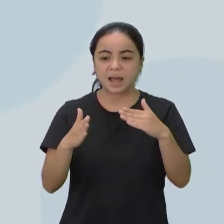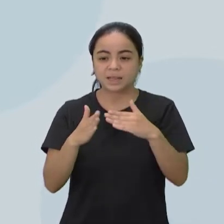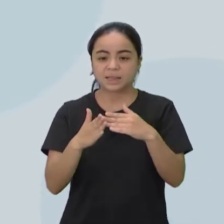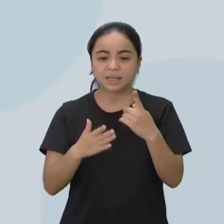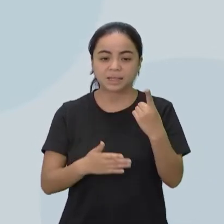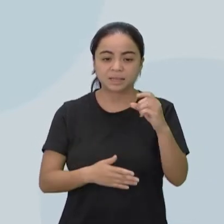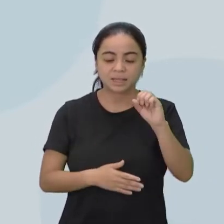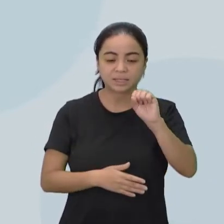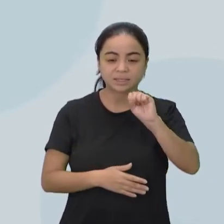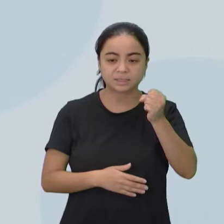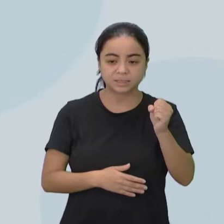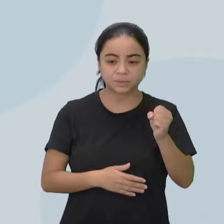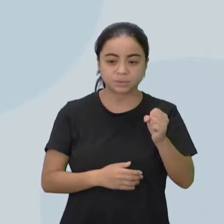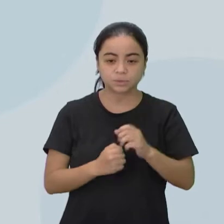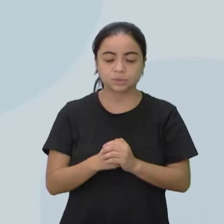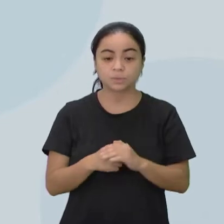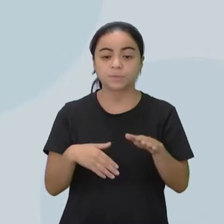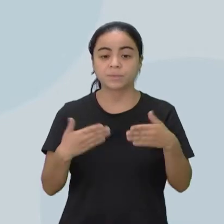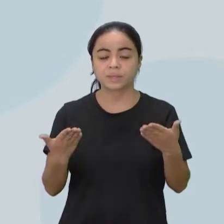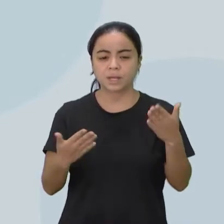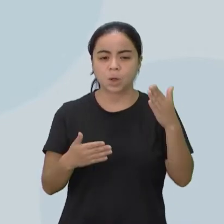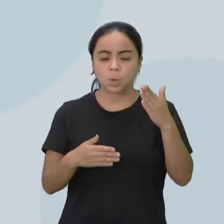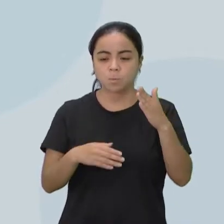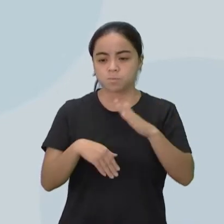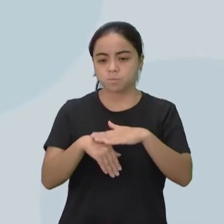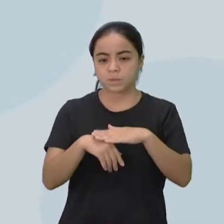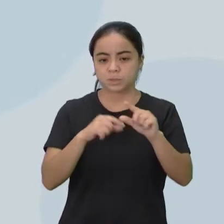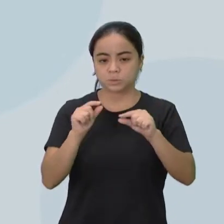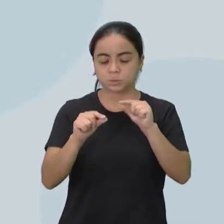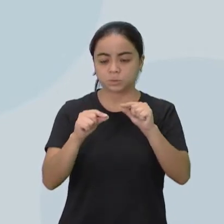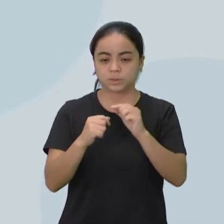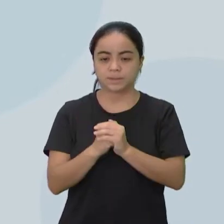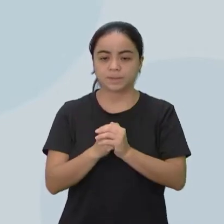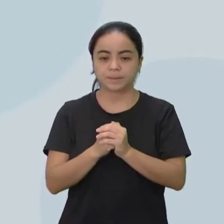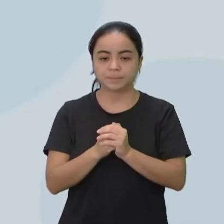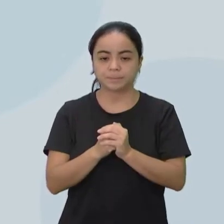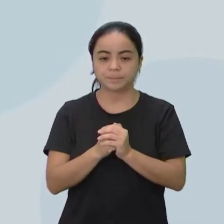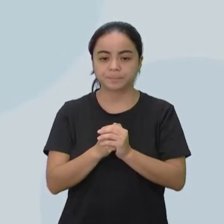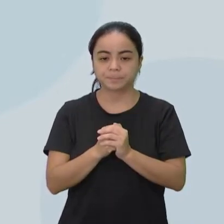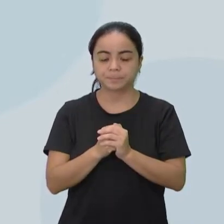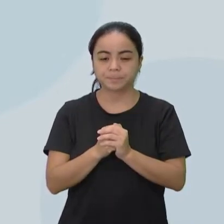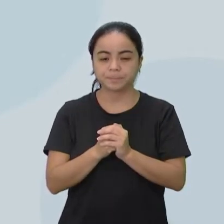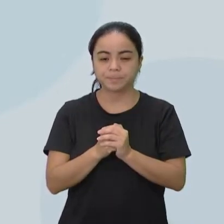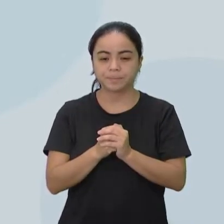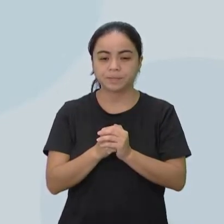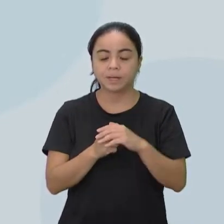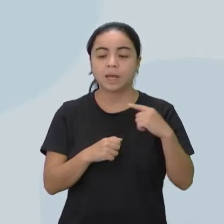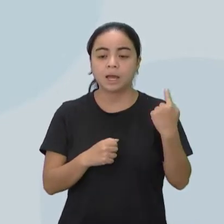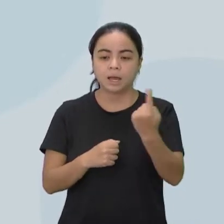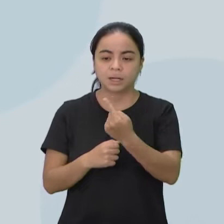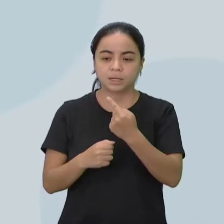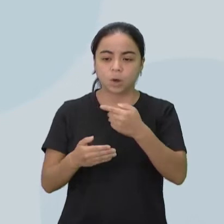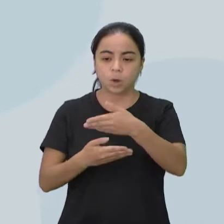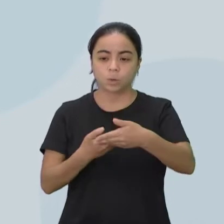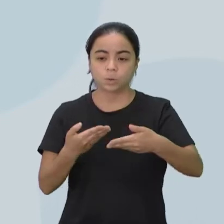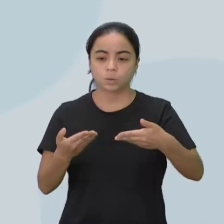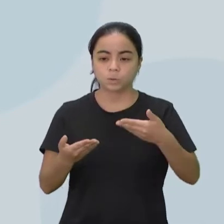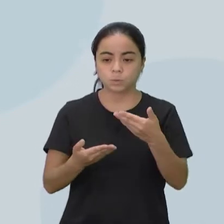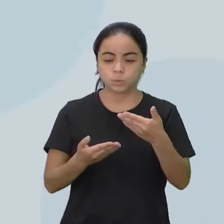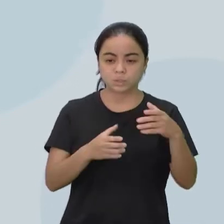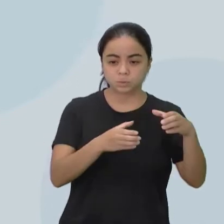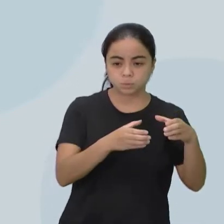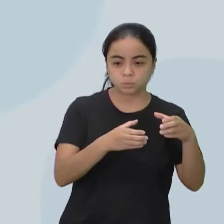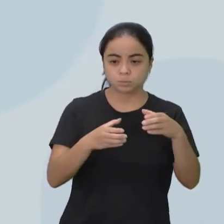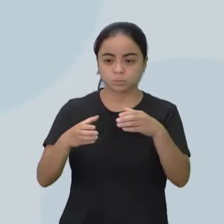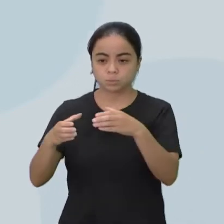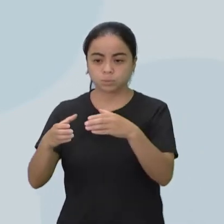segundos. Então, na aula passada, o que a gente fez? A gente falou que quando a gente relaciona 2 grandezas, 2